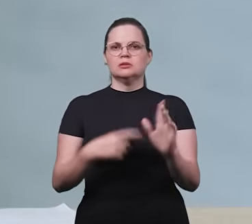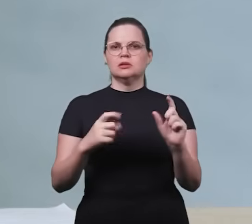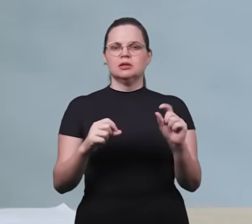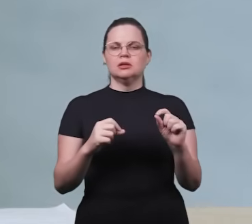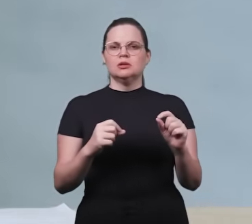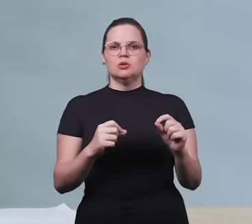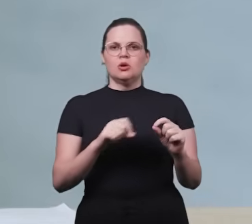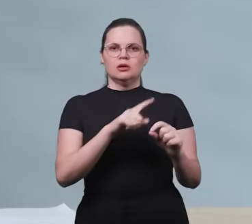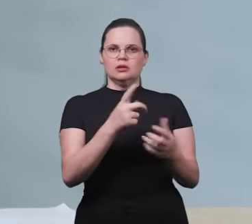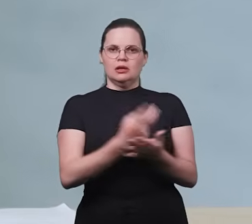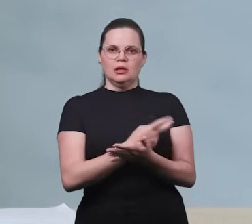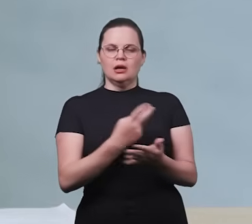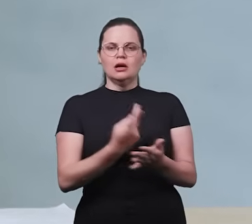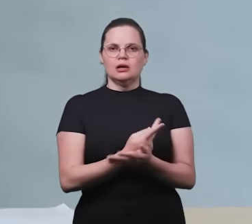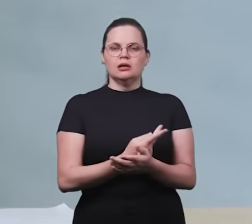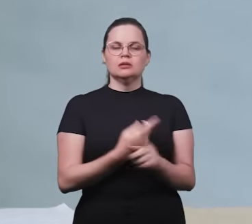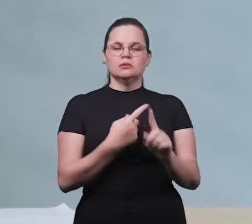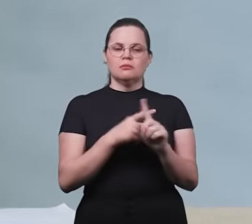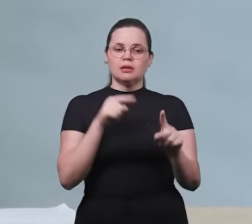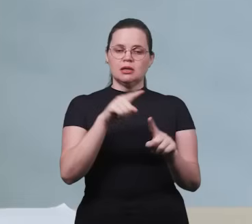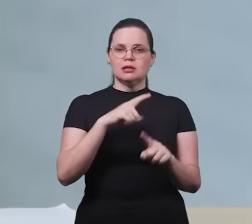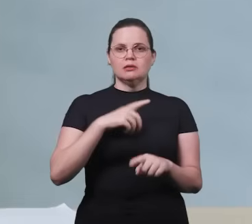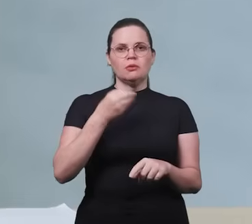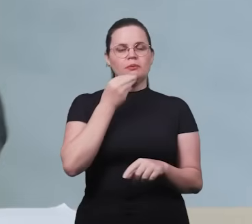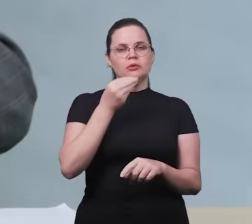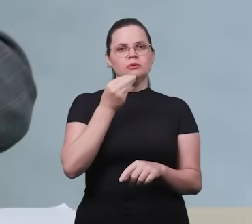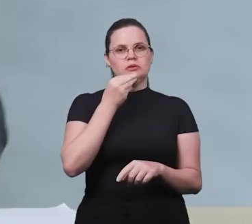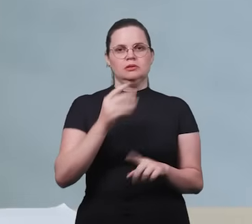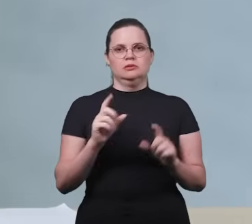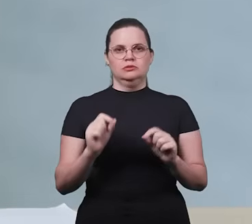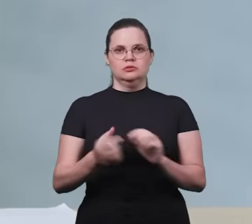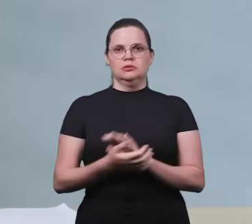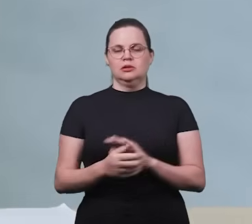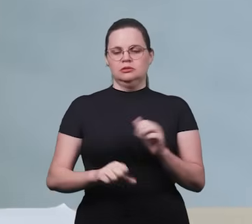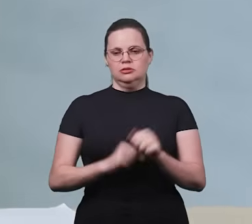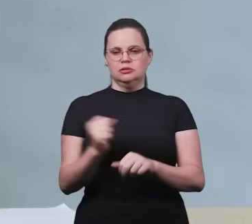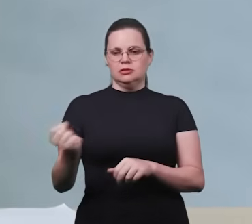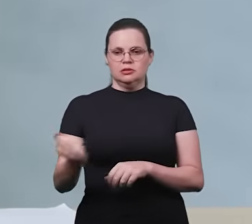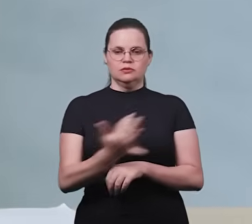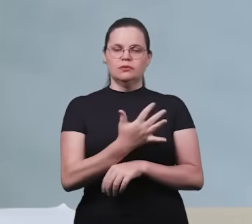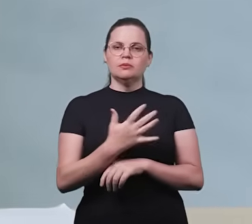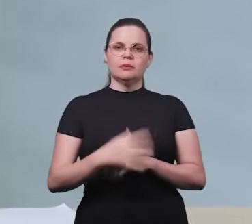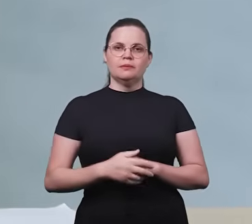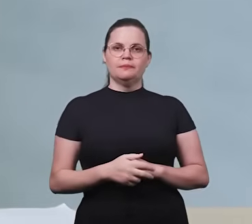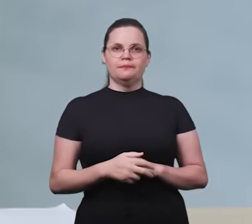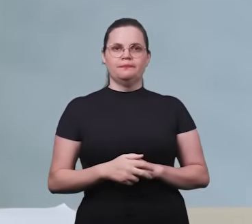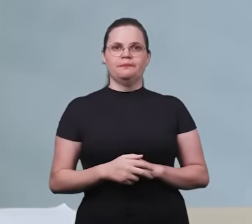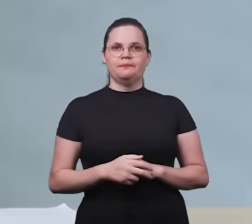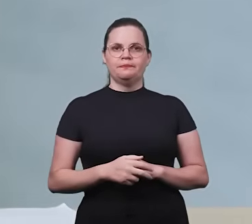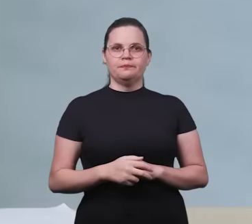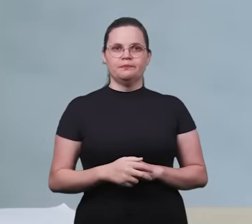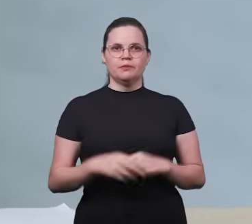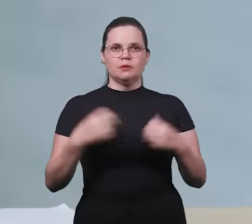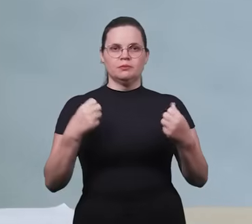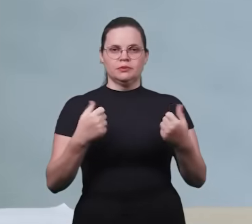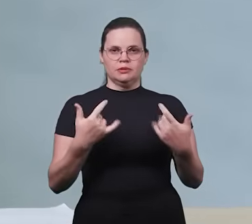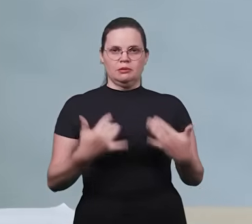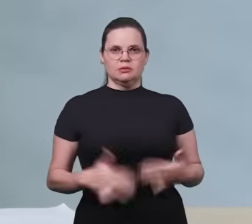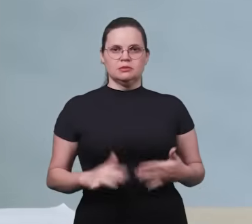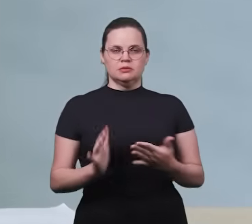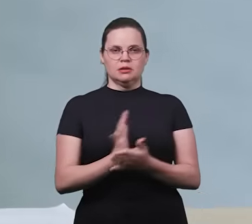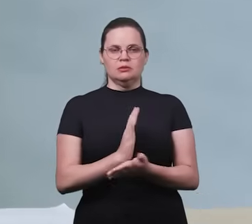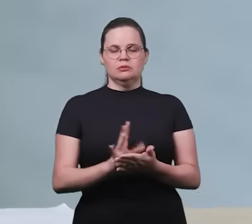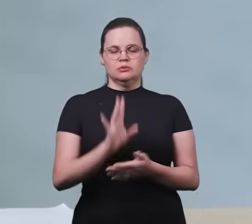impôs, né, mas proporcionou a ele a verdadeira transformação. E nós podemos aqui mencionar alguns, né,